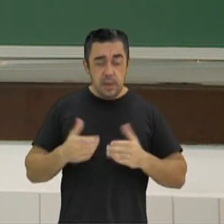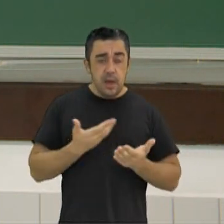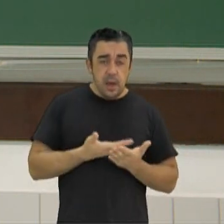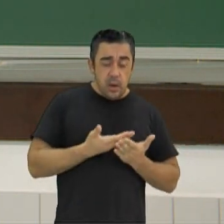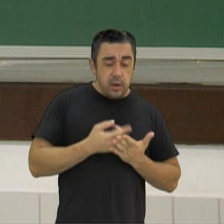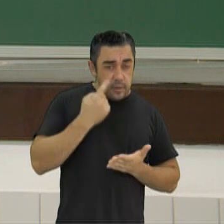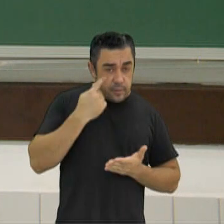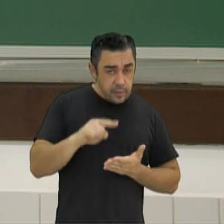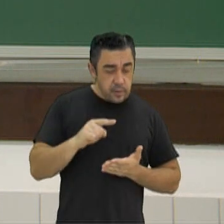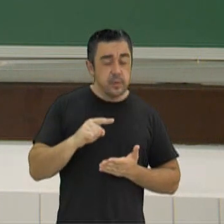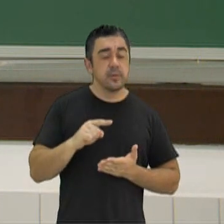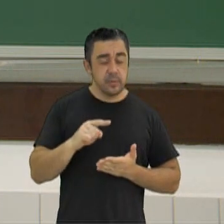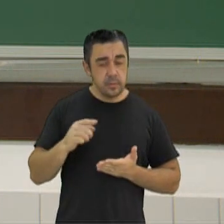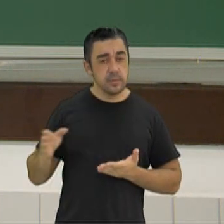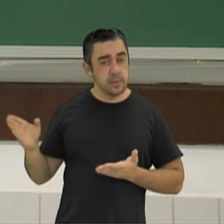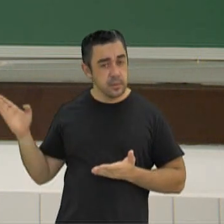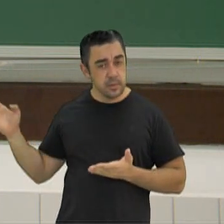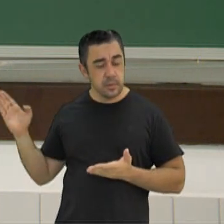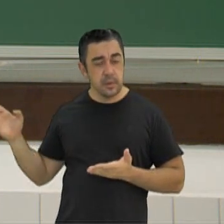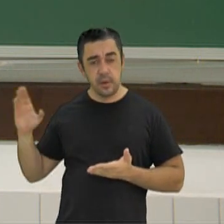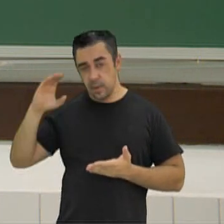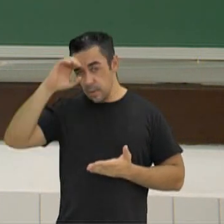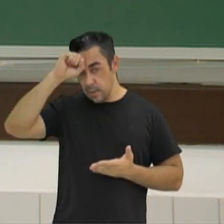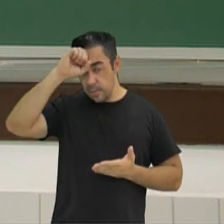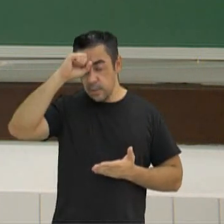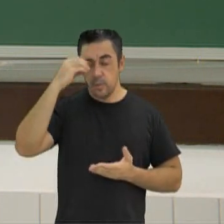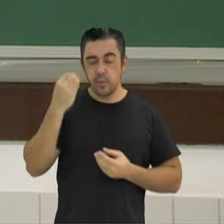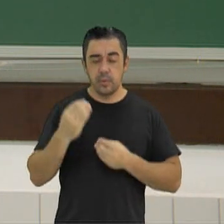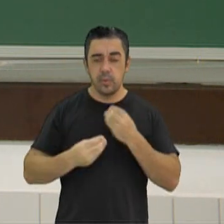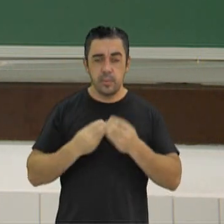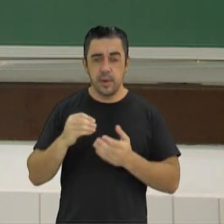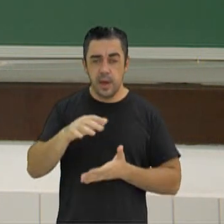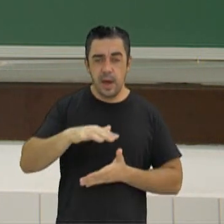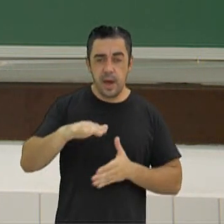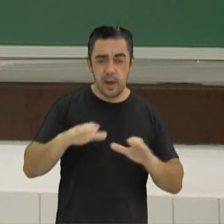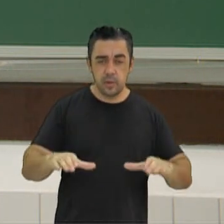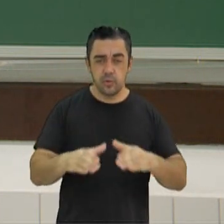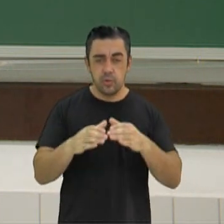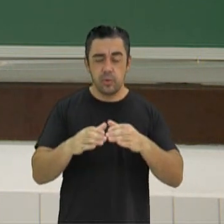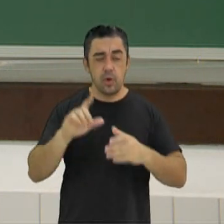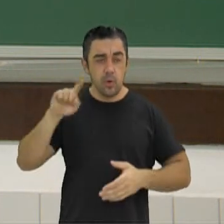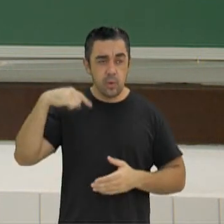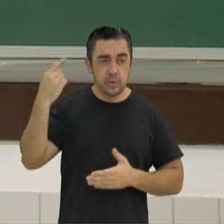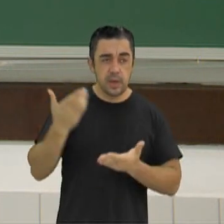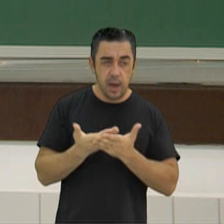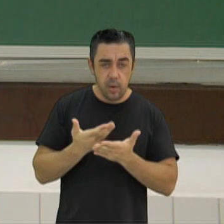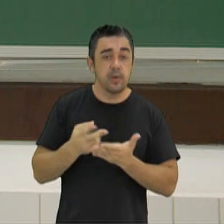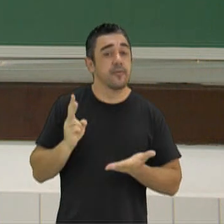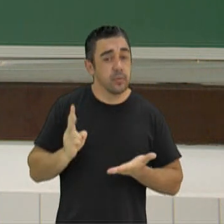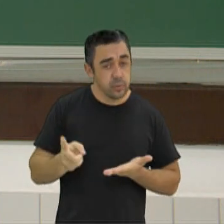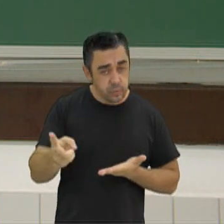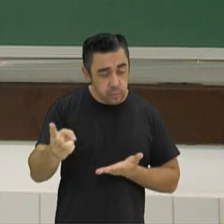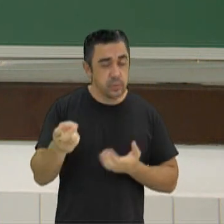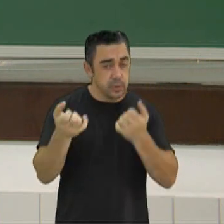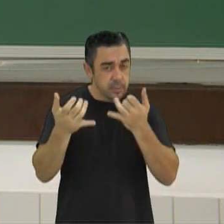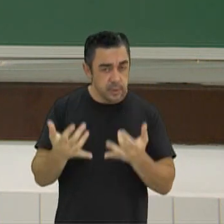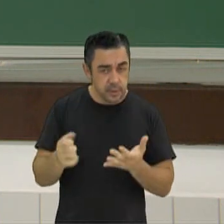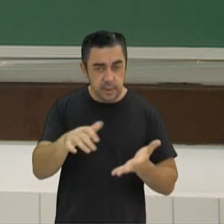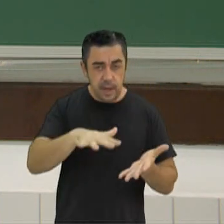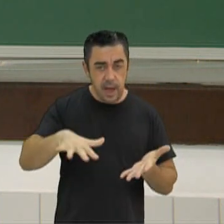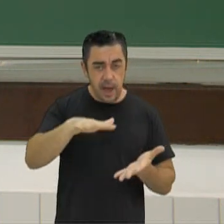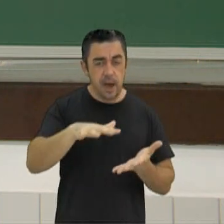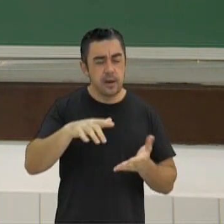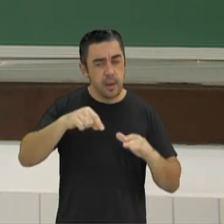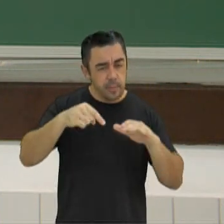hoje vimos mais um pouquinho, né, dessa parte do área do tronco de pirâmide. Próxima aula a gente continua um pouquinho sobre área, a gente